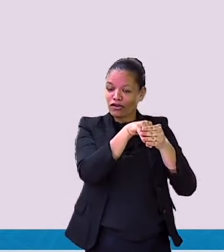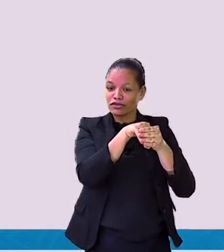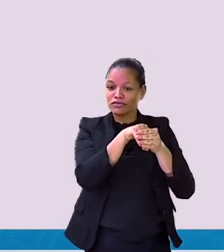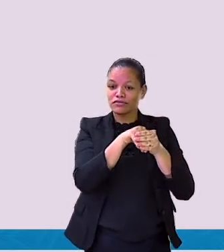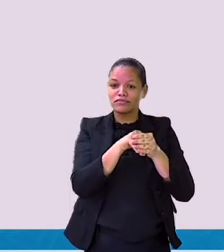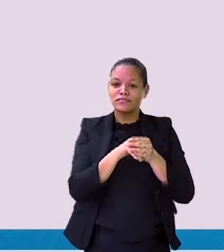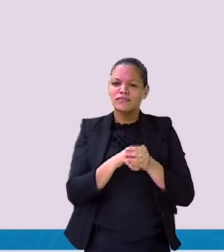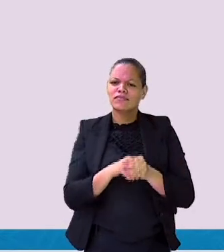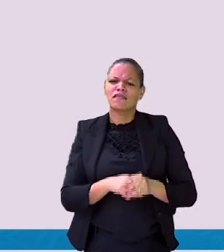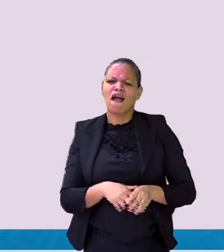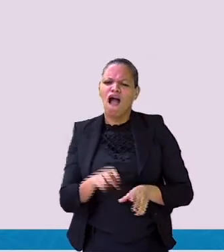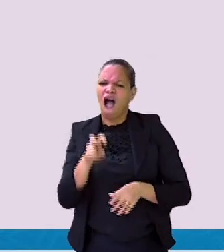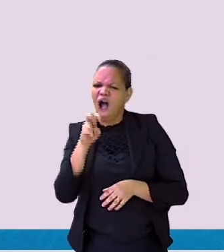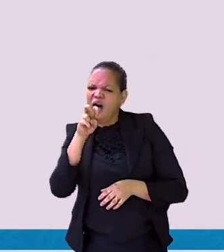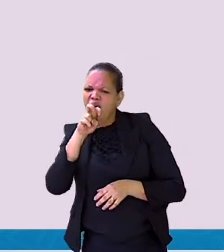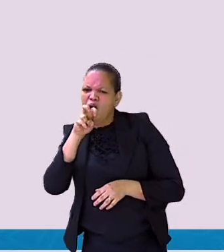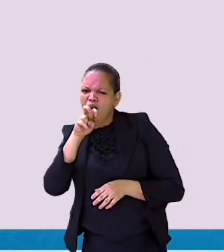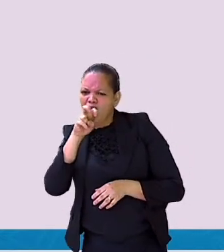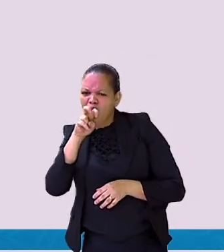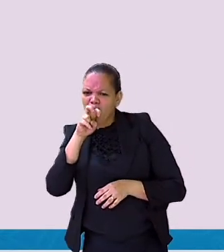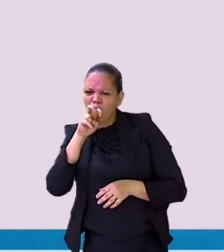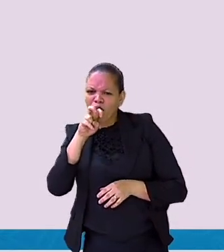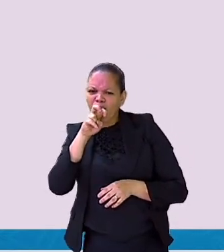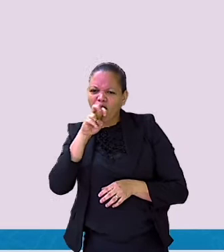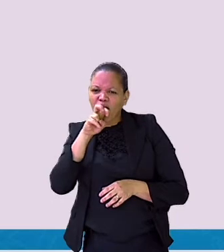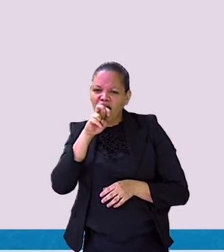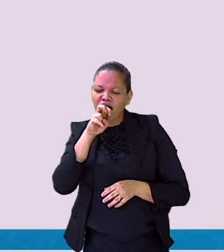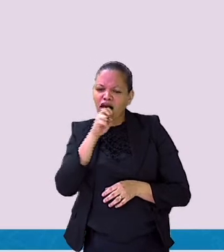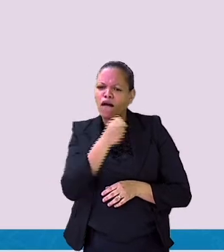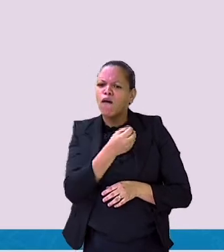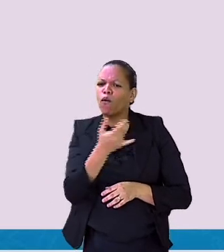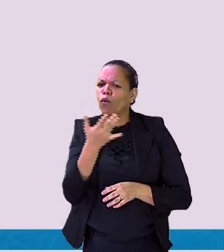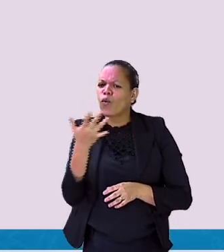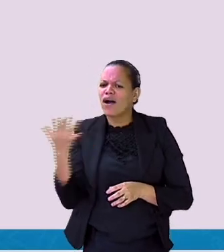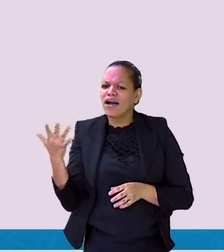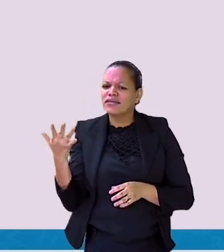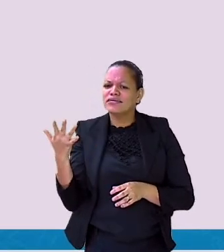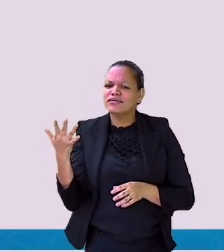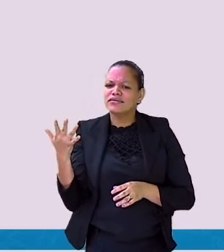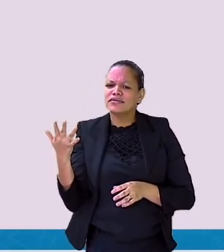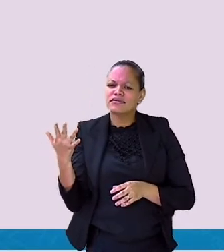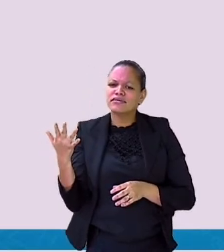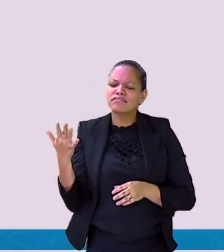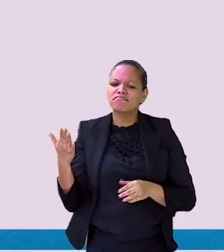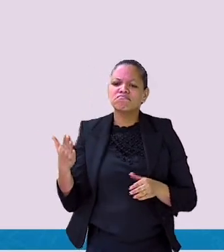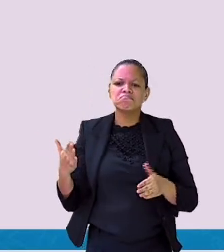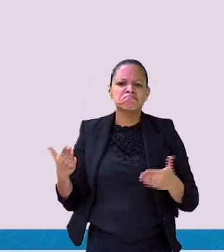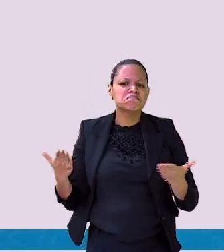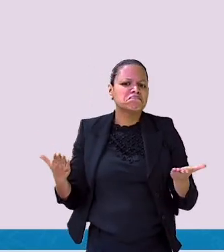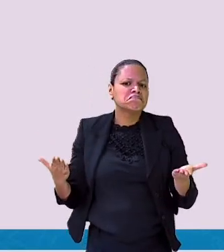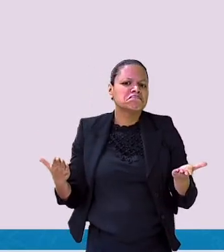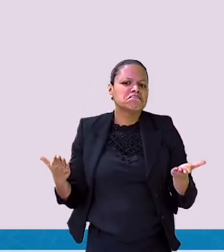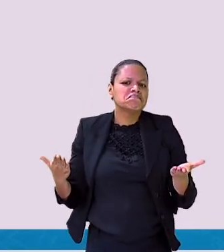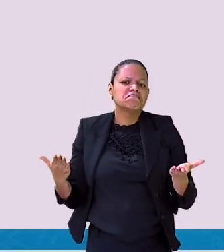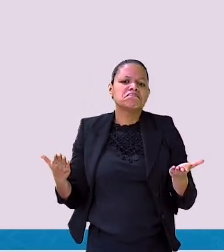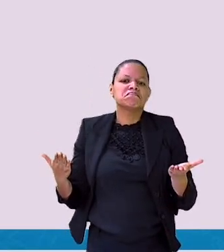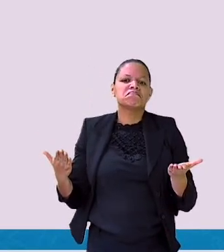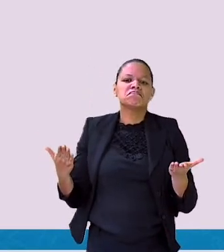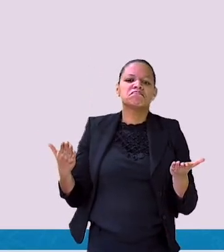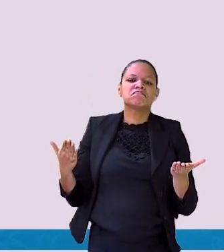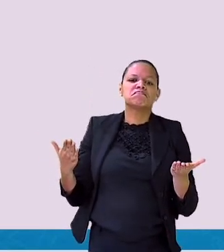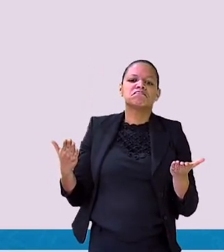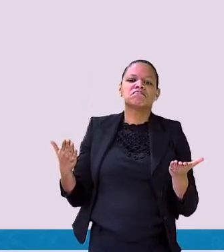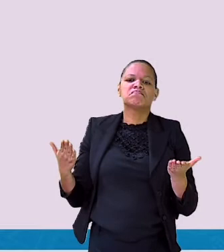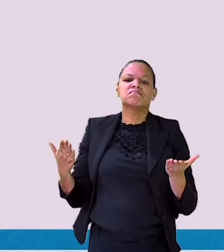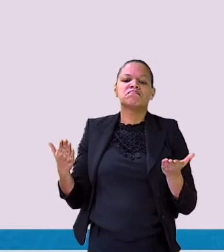Mônica, nossa, a Mônica teve muito. Olha como foi alto a pontuação da Mônica. Vamos lá? Nossa,